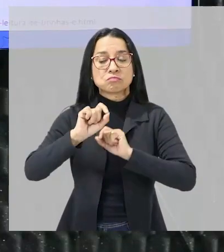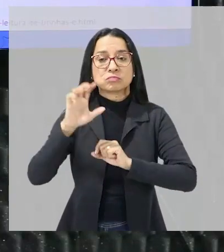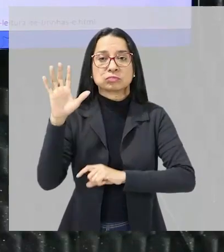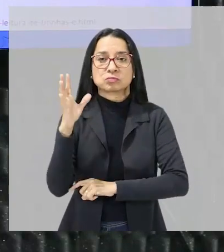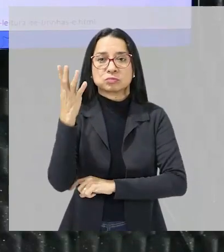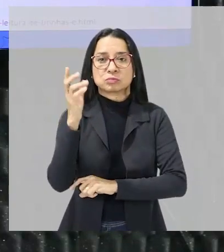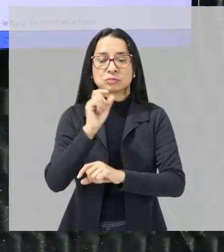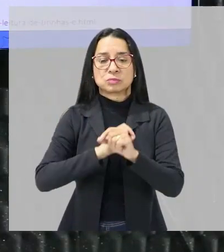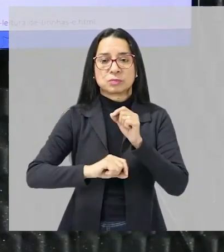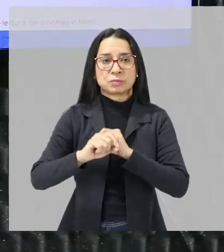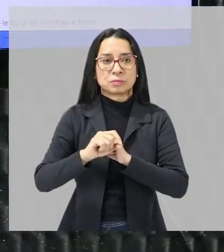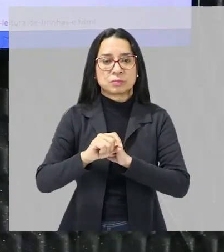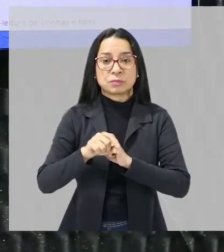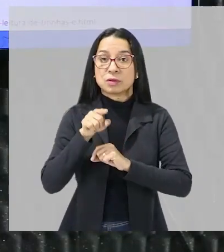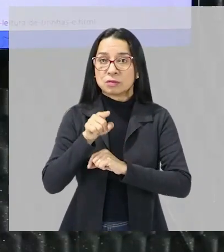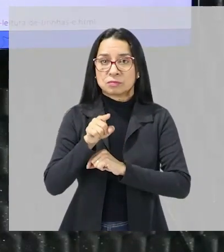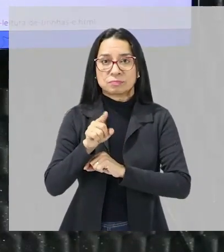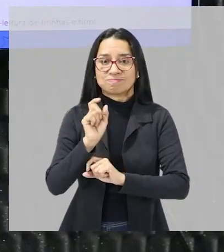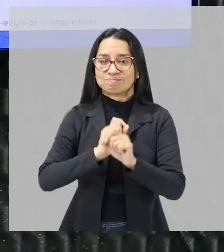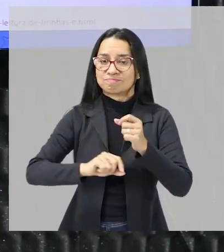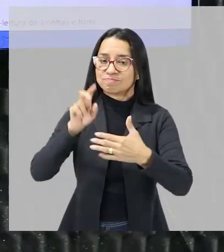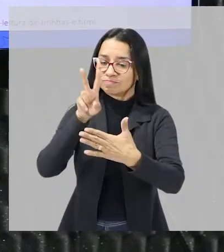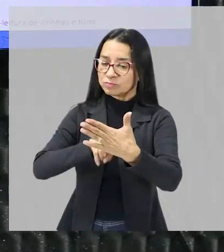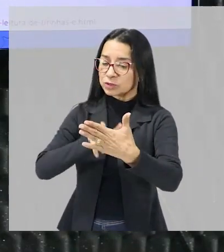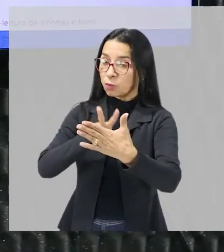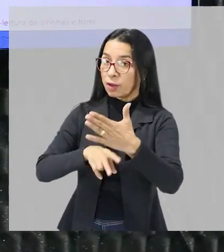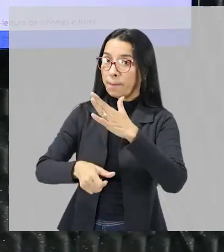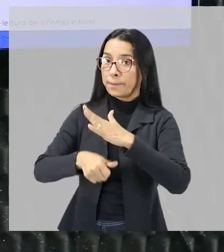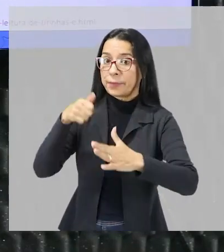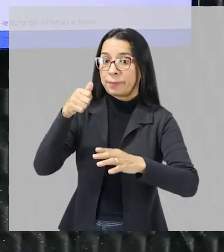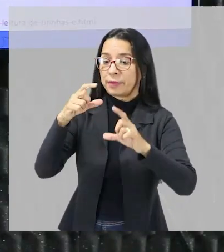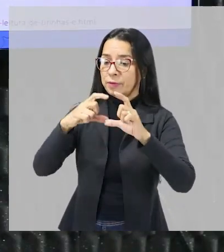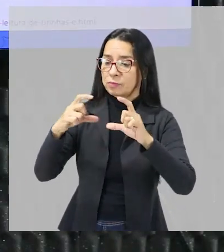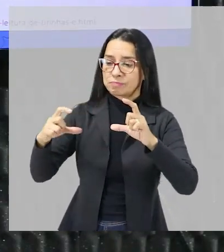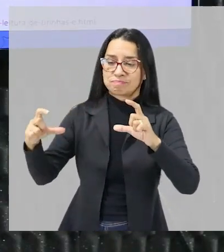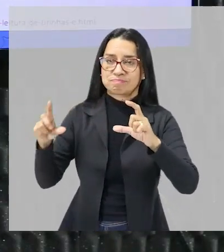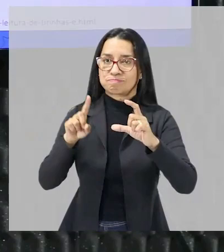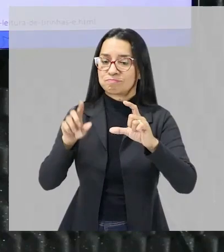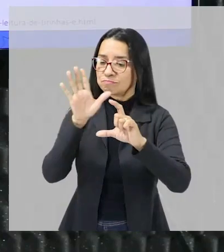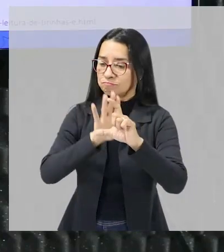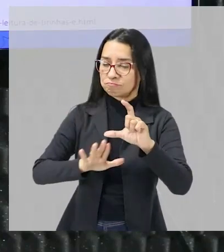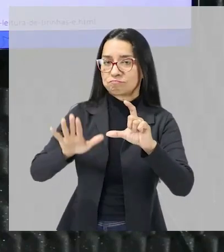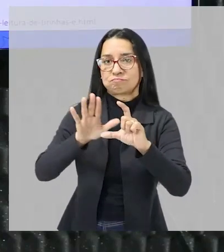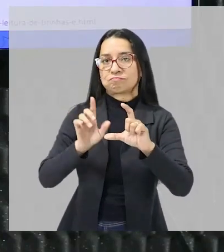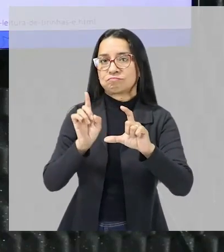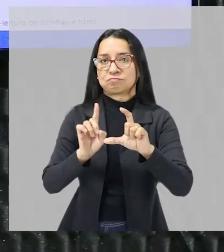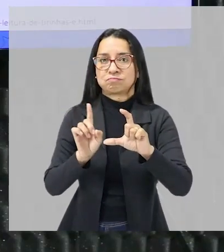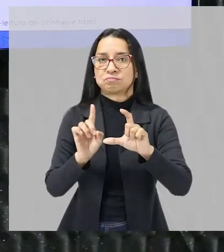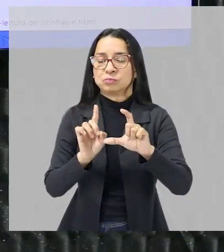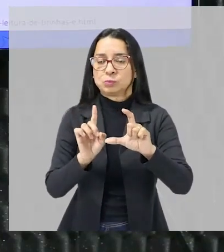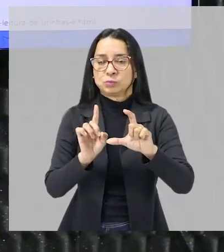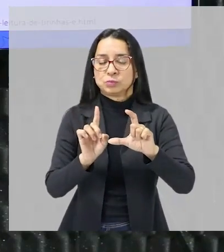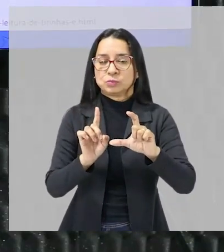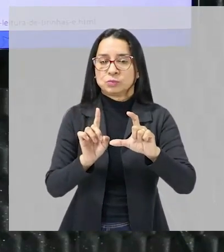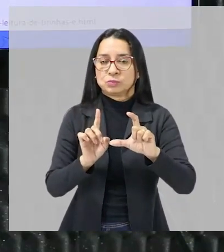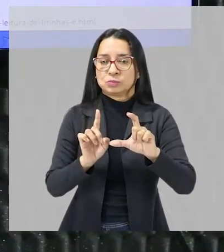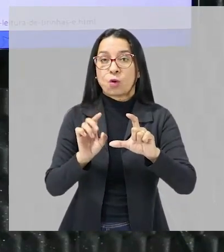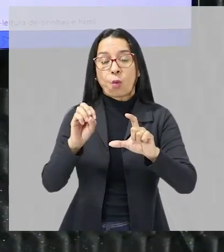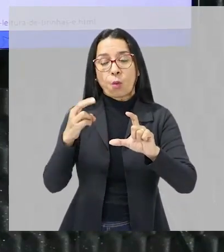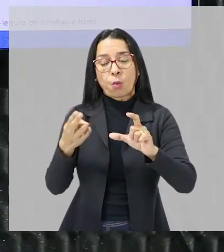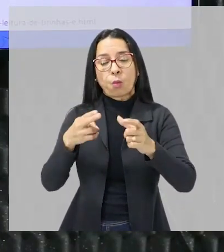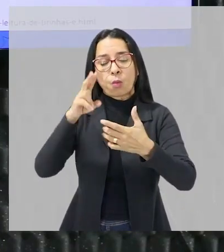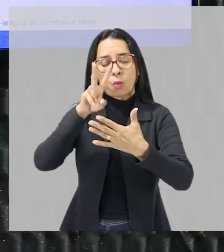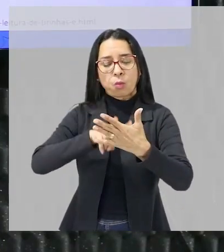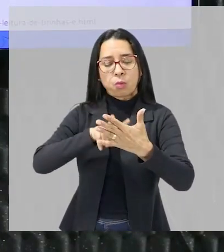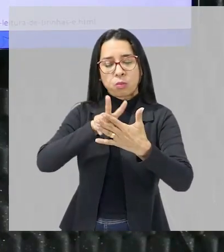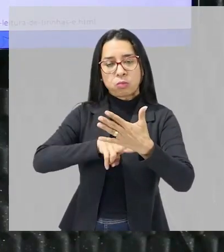agora. Você não lê primeiro a charge, a tirinha ou a letra de música. Você lê